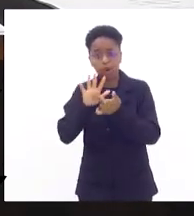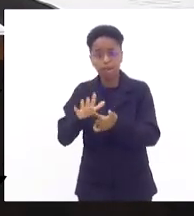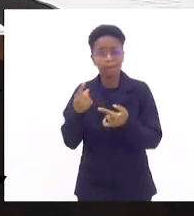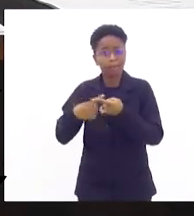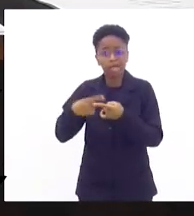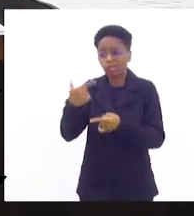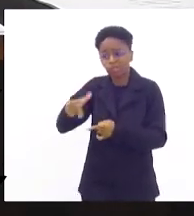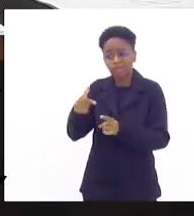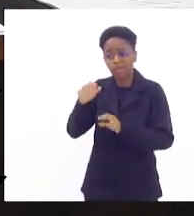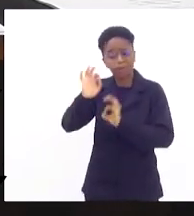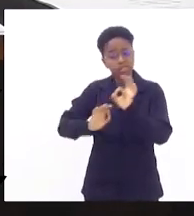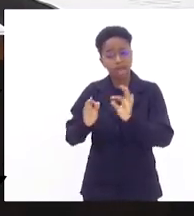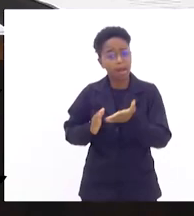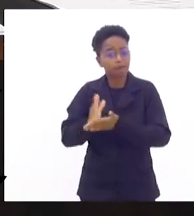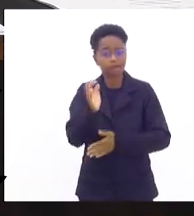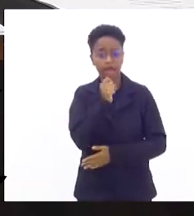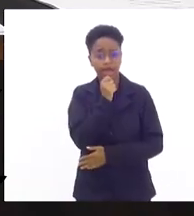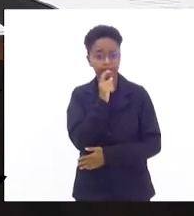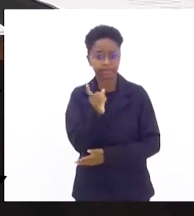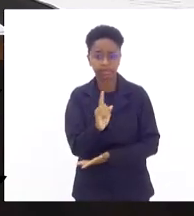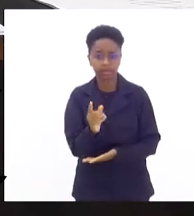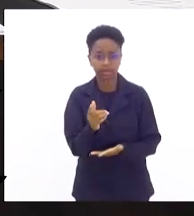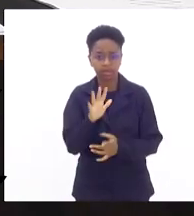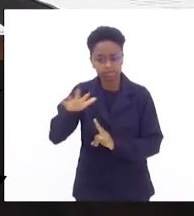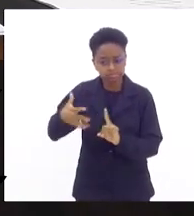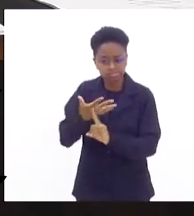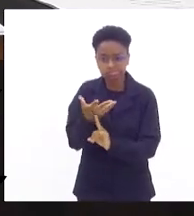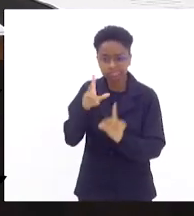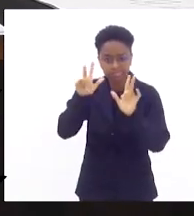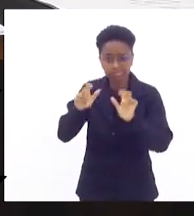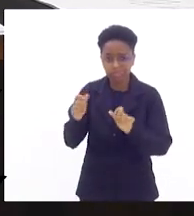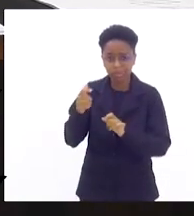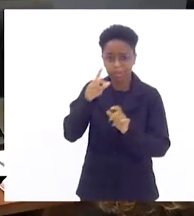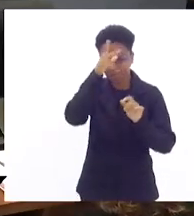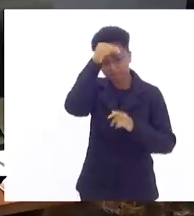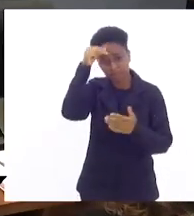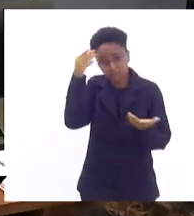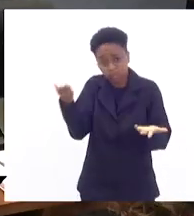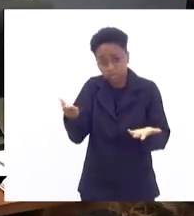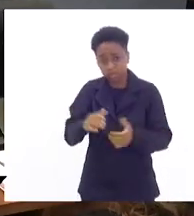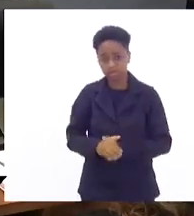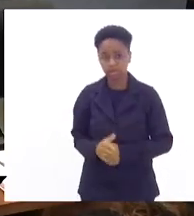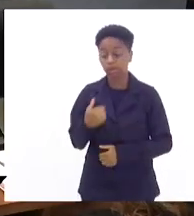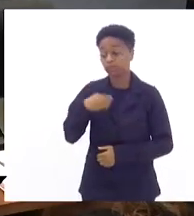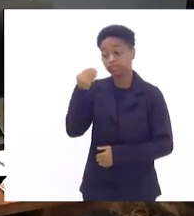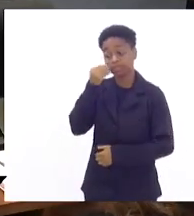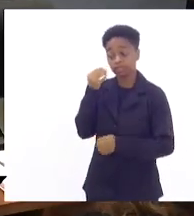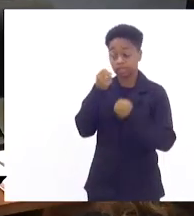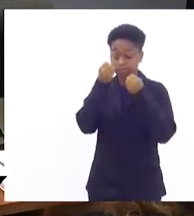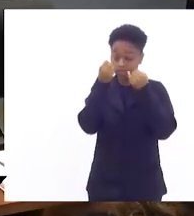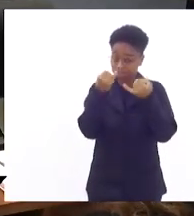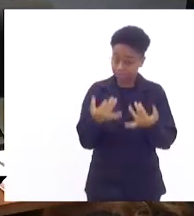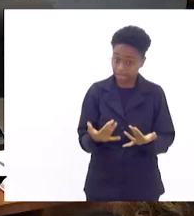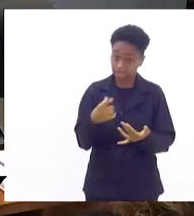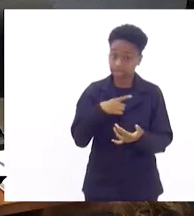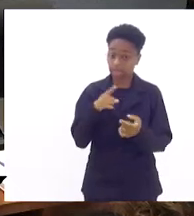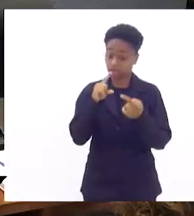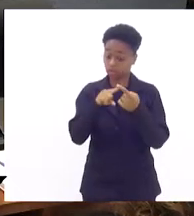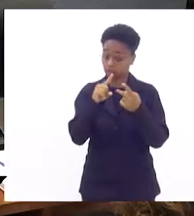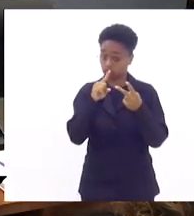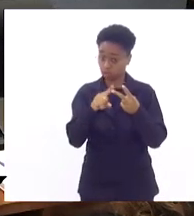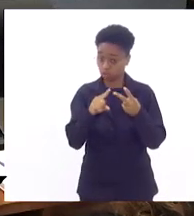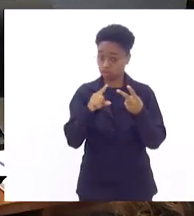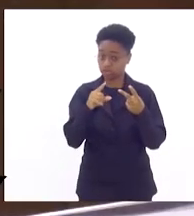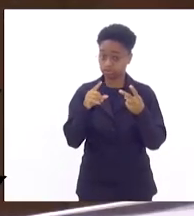ainda aprovado pela Comissão de Meio Ambiente da Prefeitura. É, tentando esclarecer, a gente tem duas rubricas no